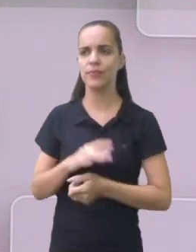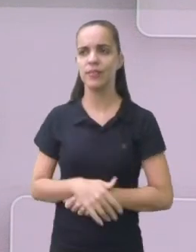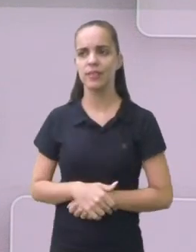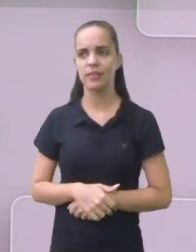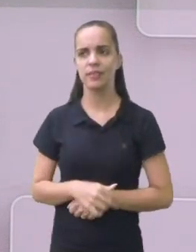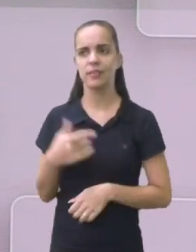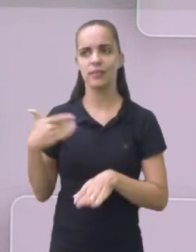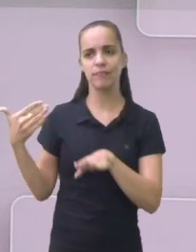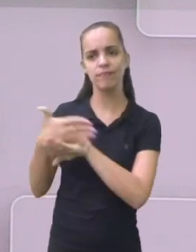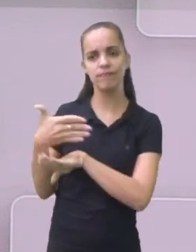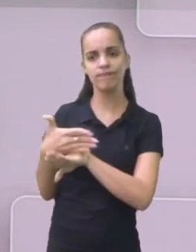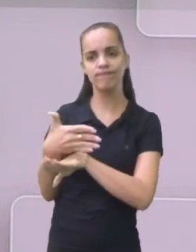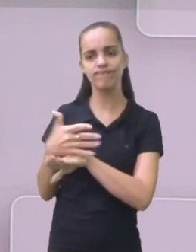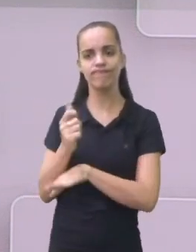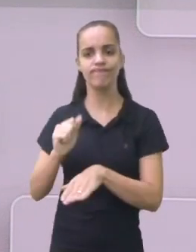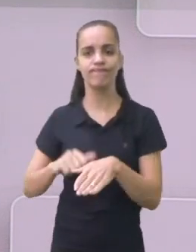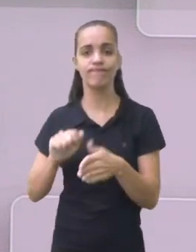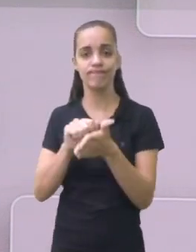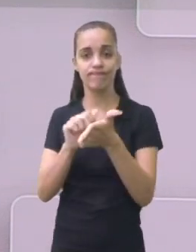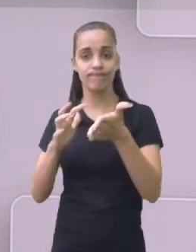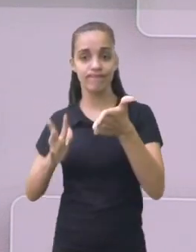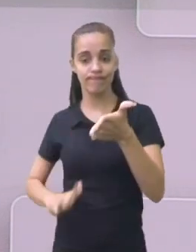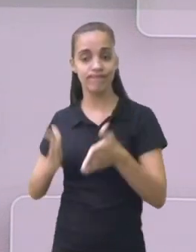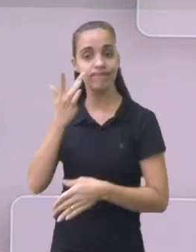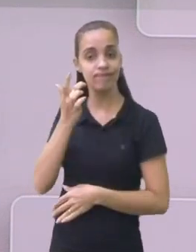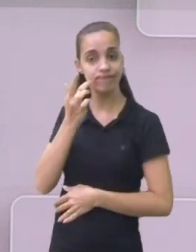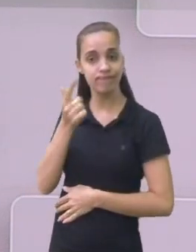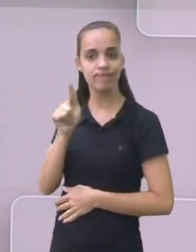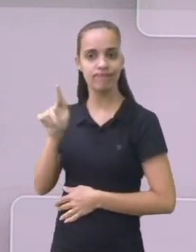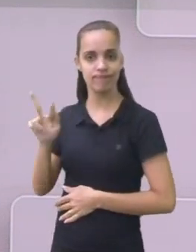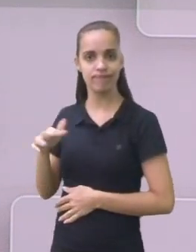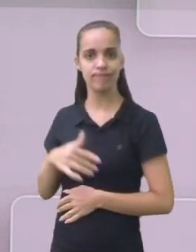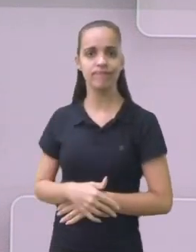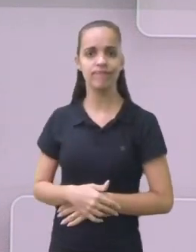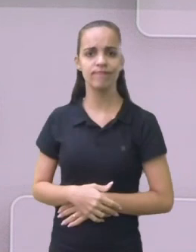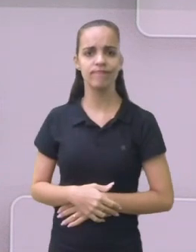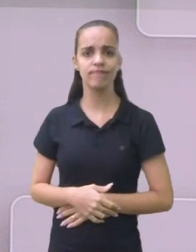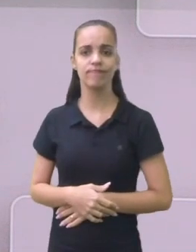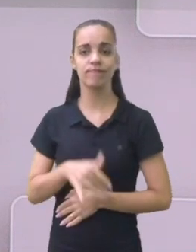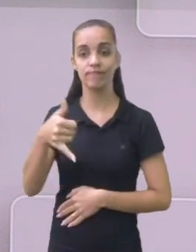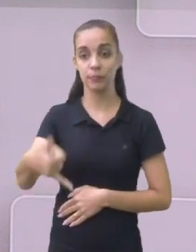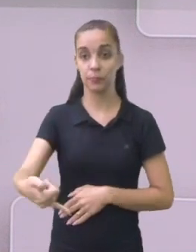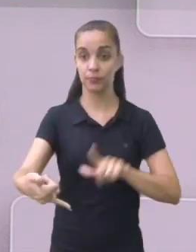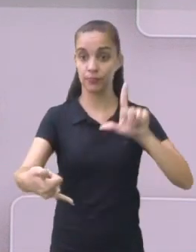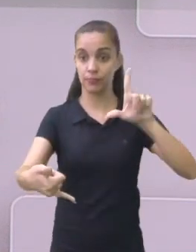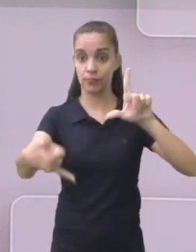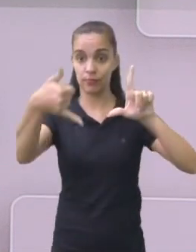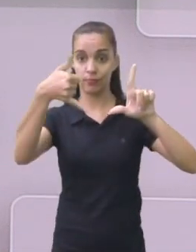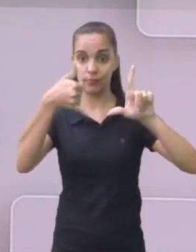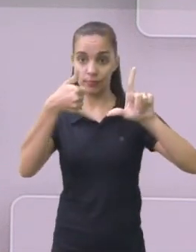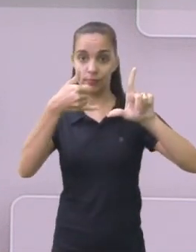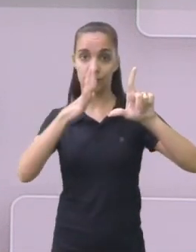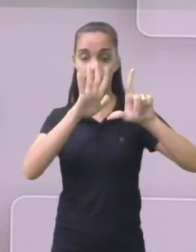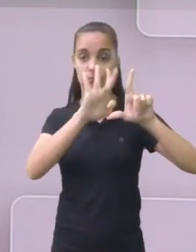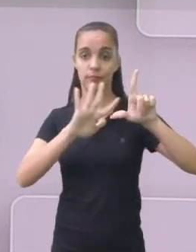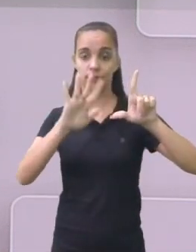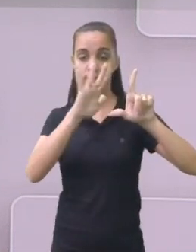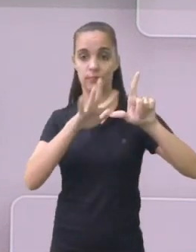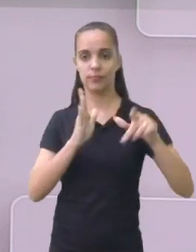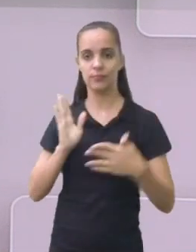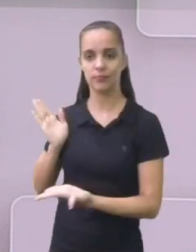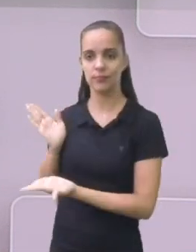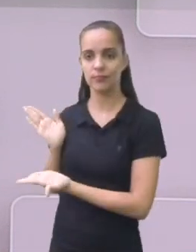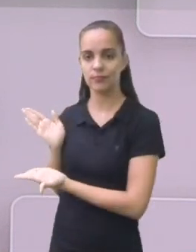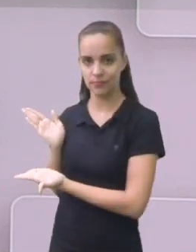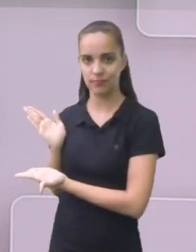e para acessar as nossas atividades na plataforma SMED GV, aponte a câmera do seu celular na imagem que